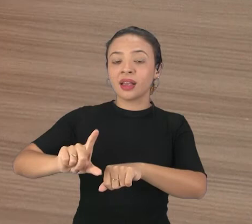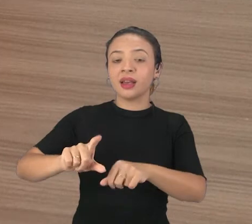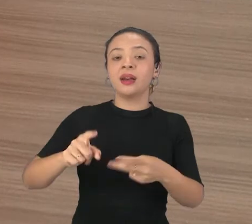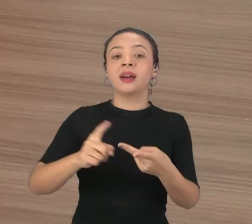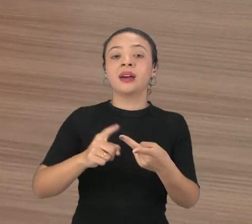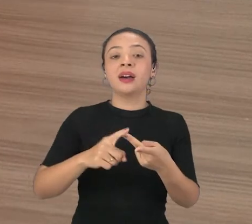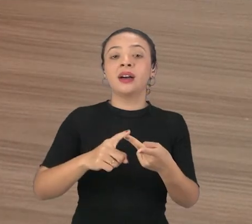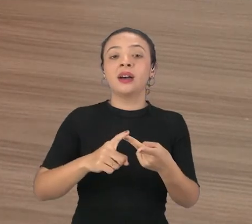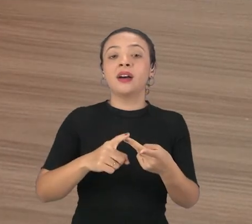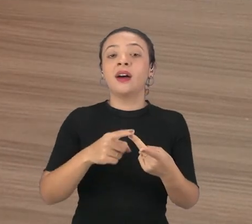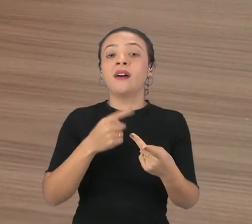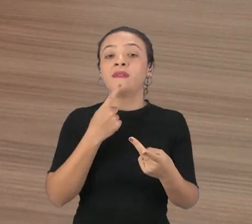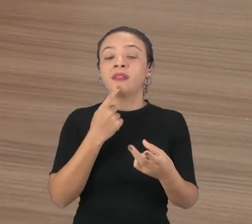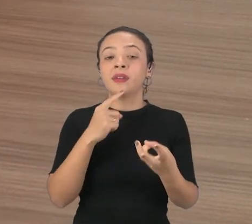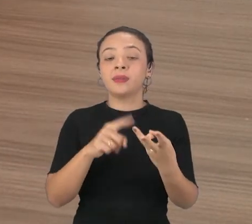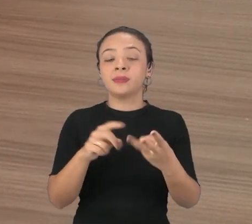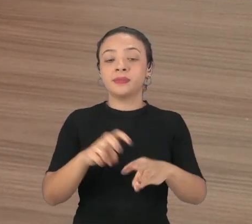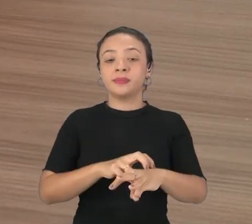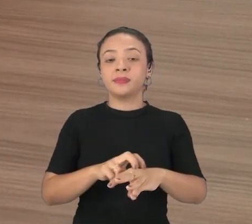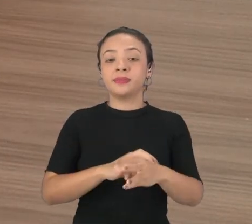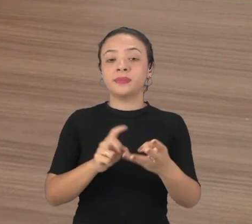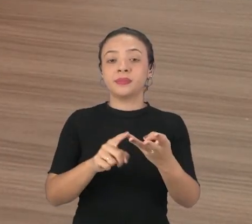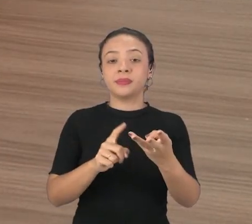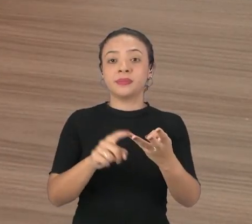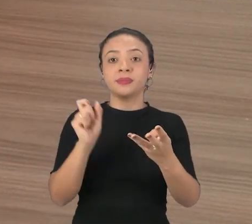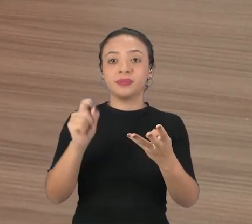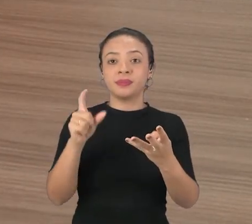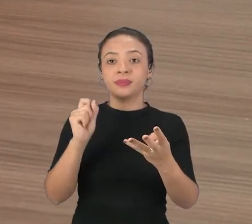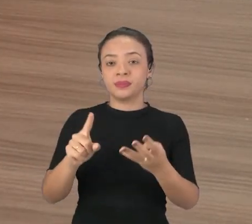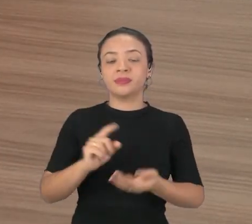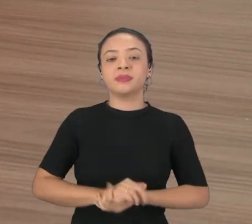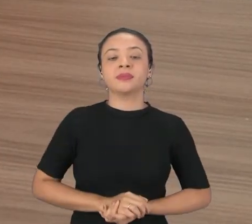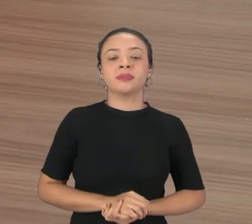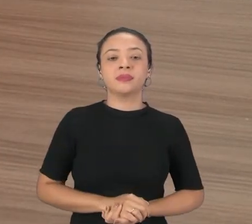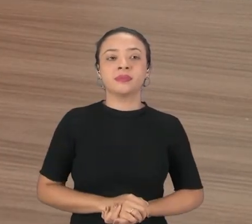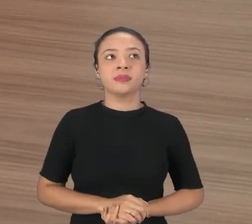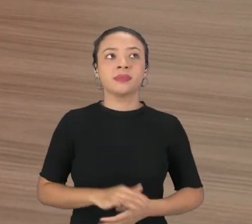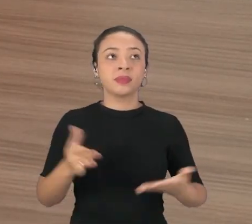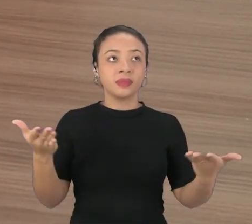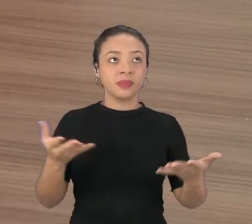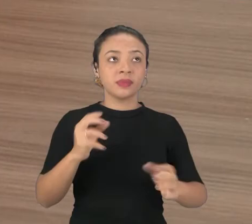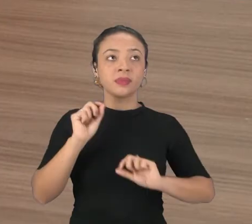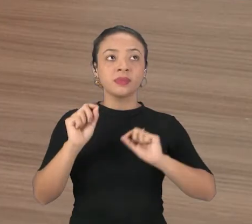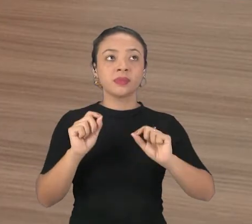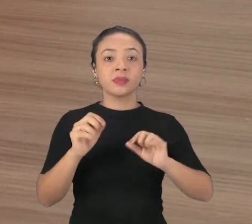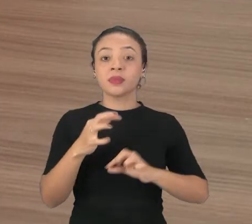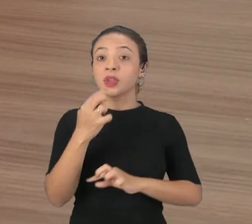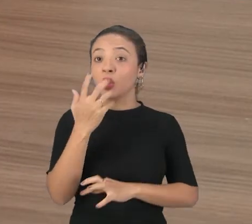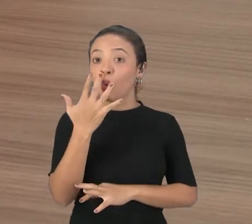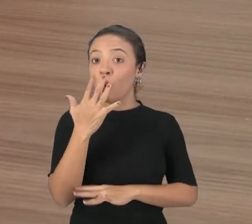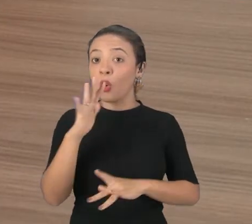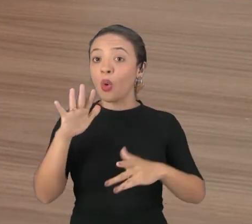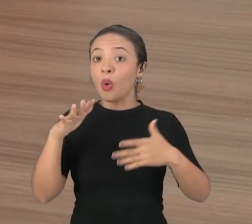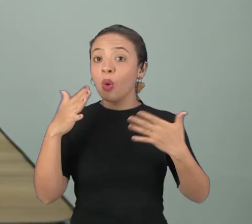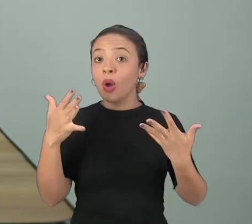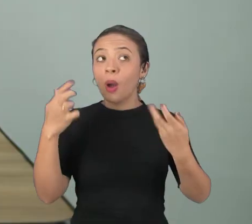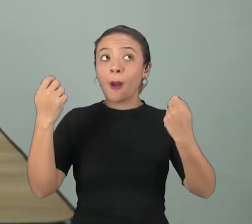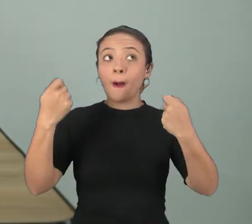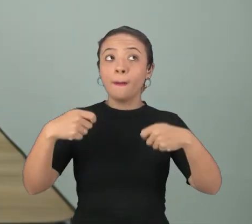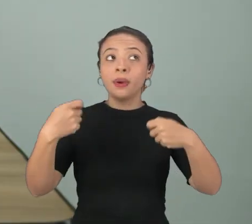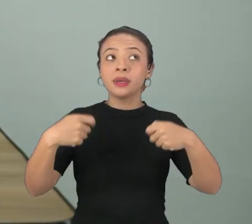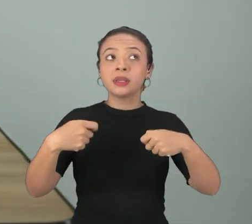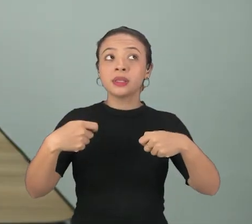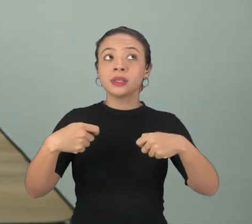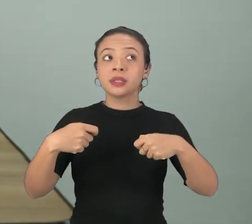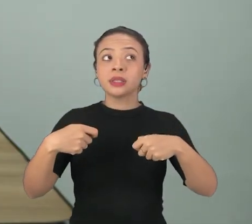vermelho verde e azul muito bem agora qual cor eu devo pegar aqui